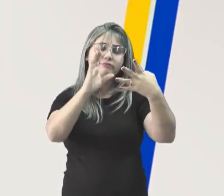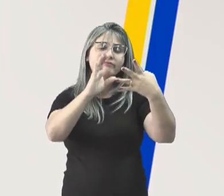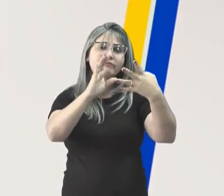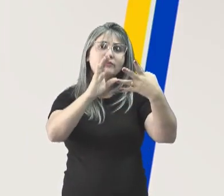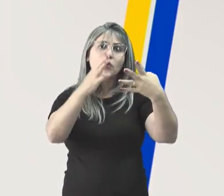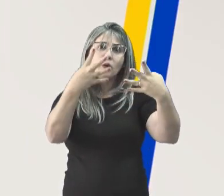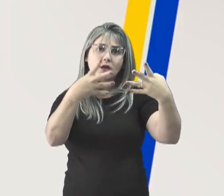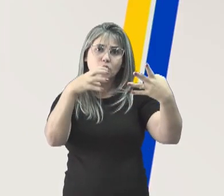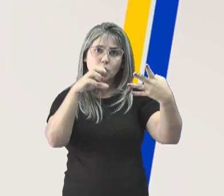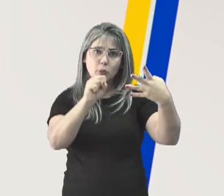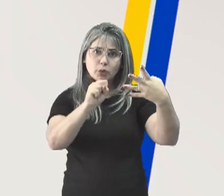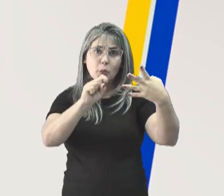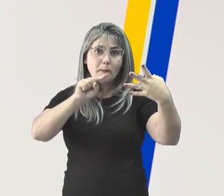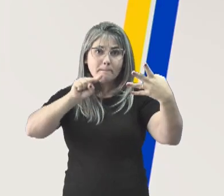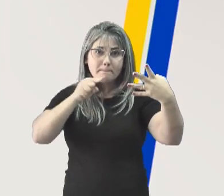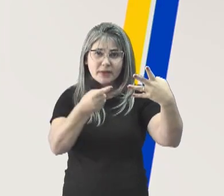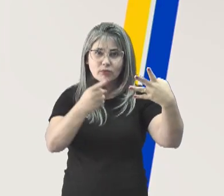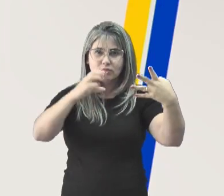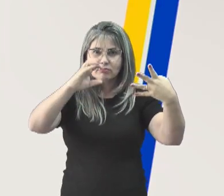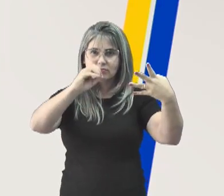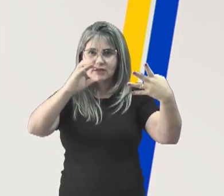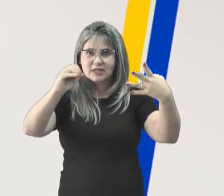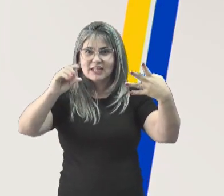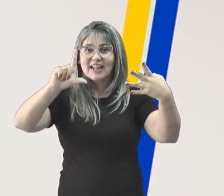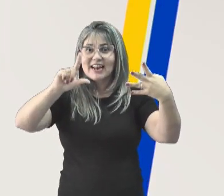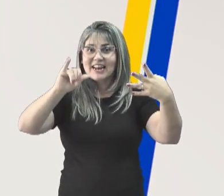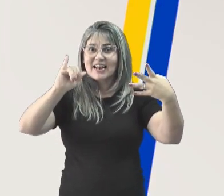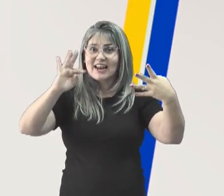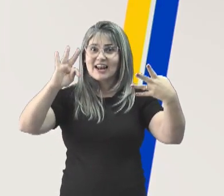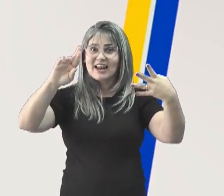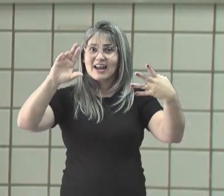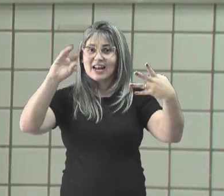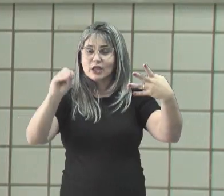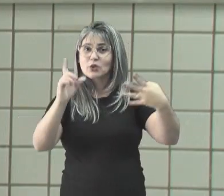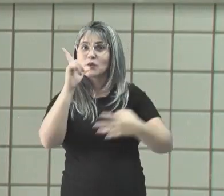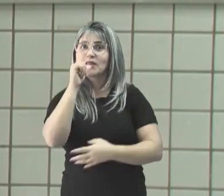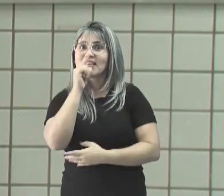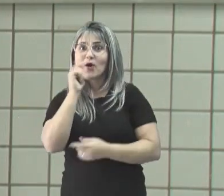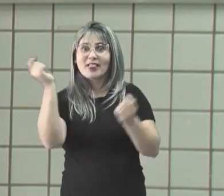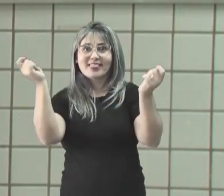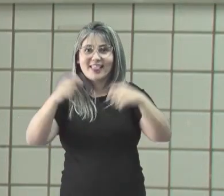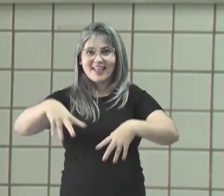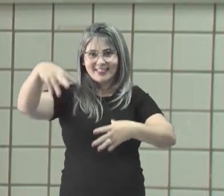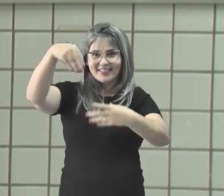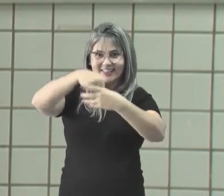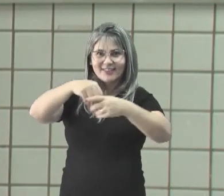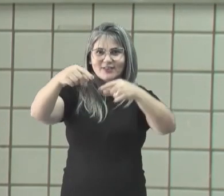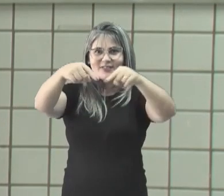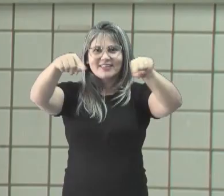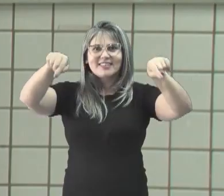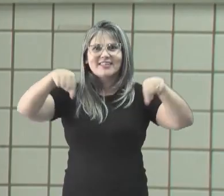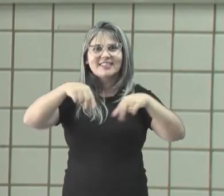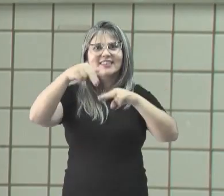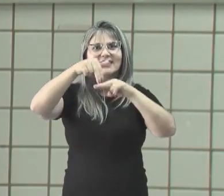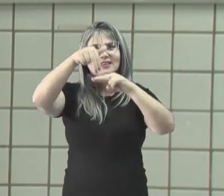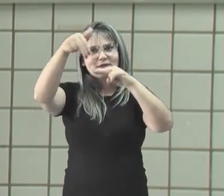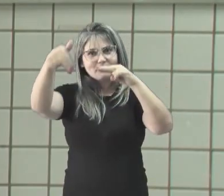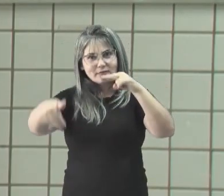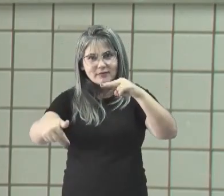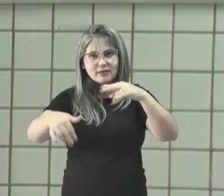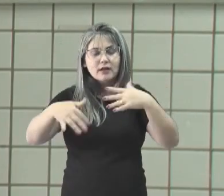de água. Mas veja aí como é fácil essa questão, porque já veio tudo pronto, ele só queria transformar de unidade